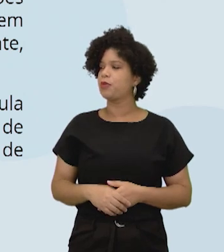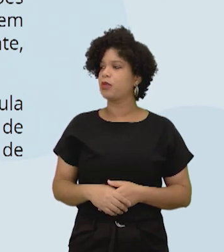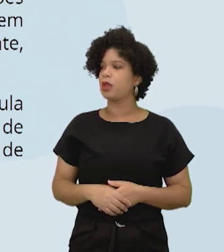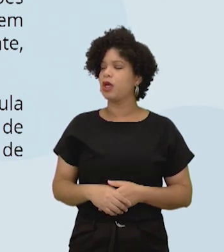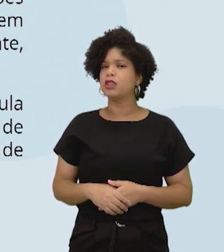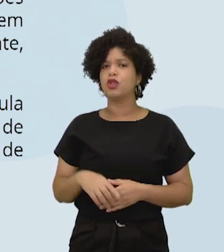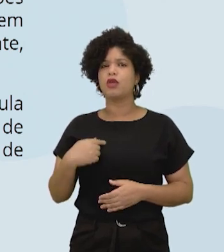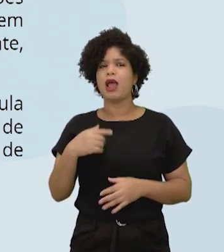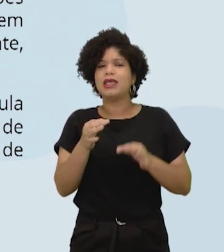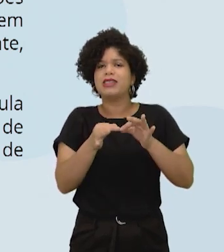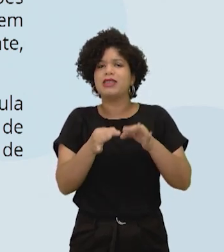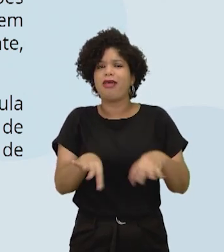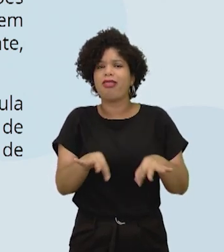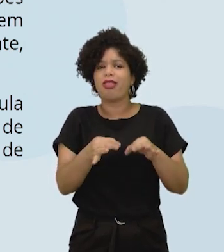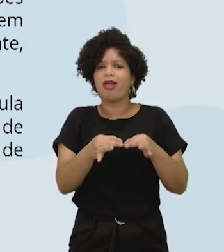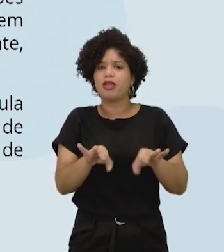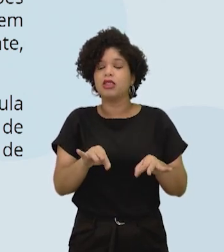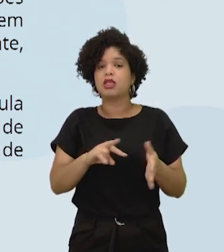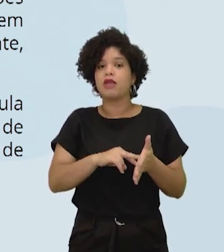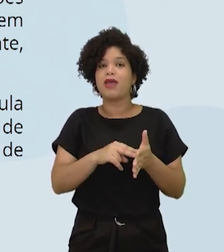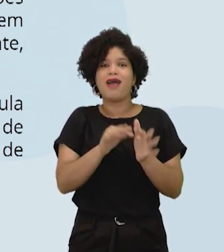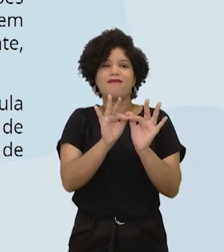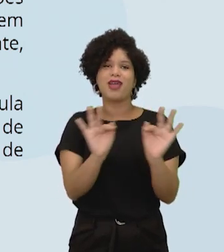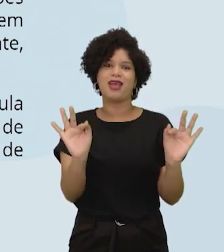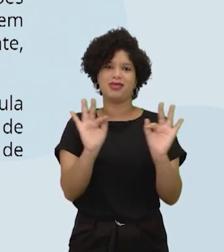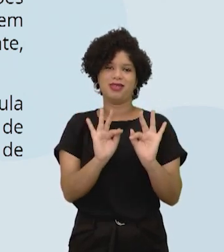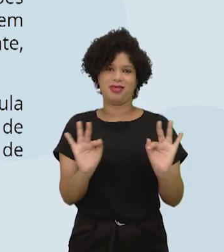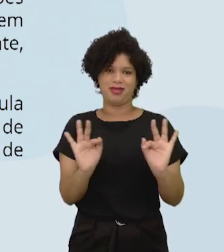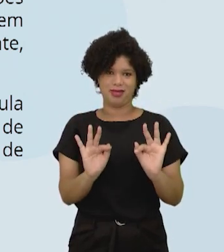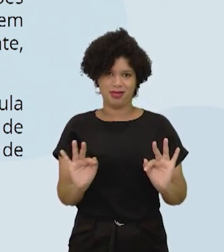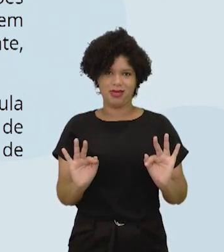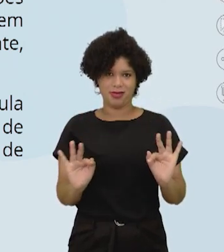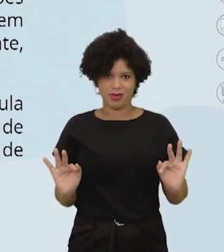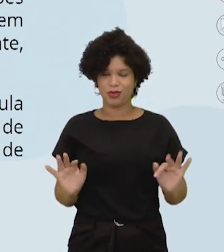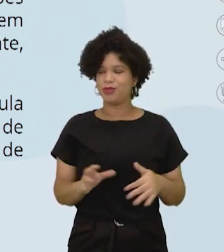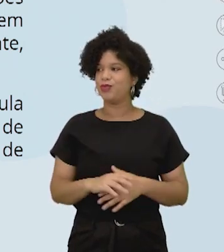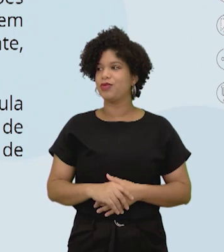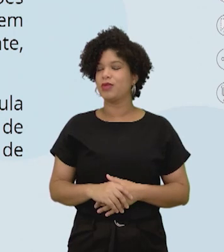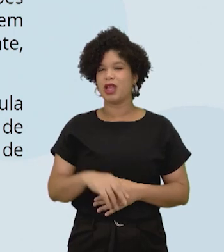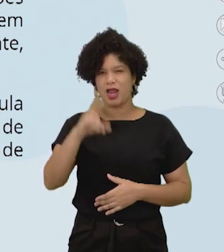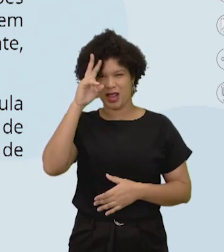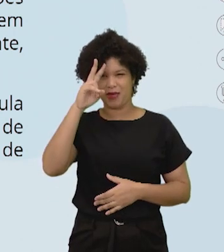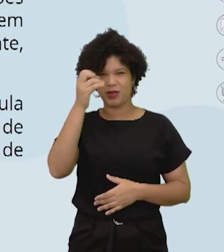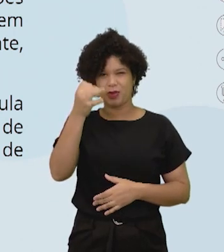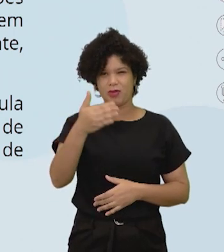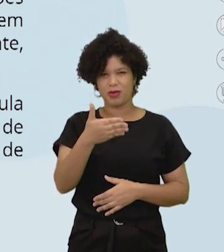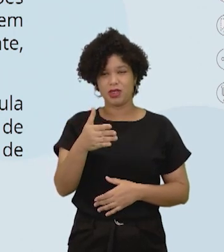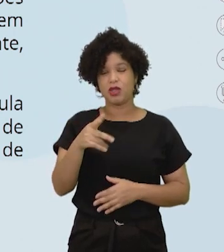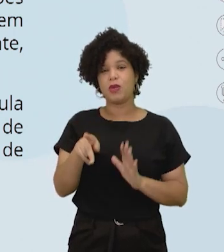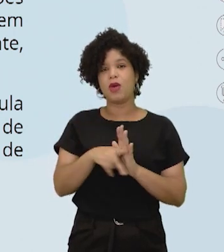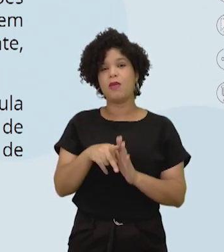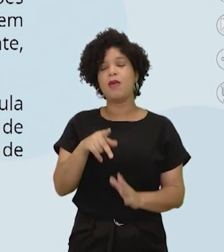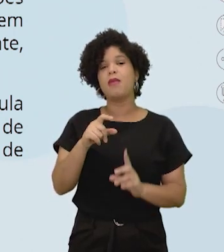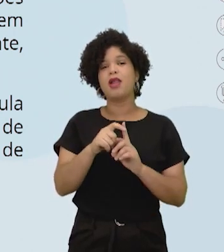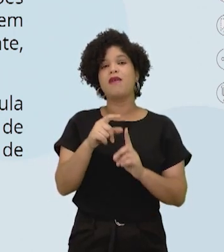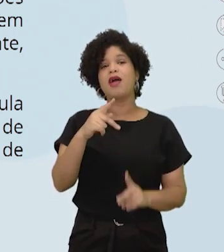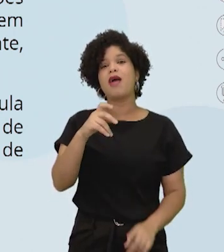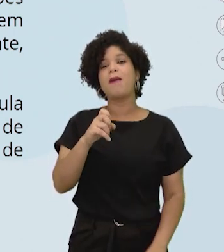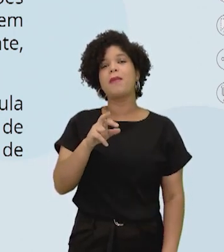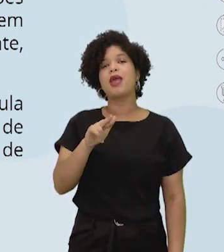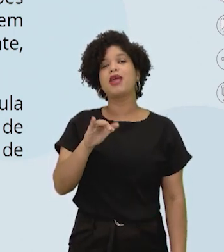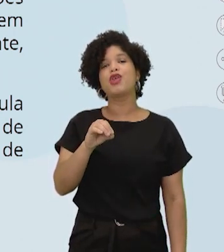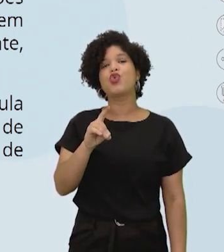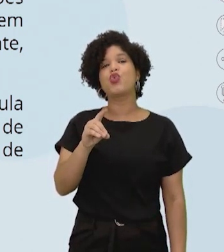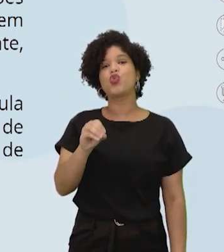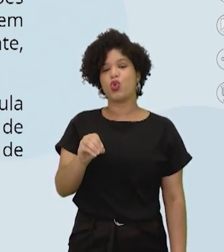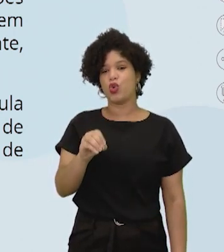gente está falando de construção de frase, né? Então, o período, aí eu lembro que na última aula eu falei sobre o período, né? Que é quando a gente começa com a letra